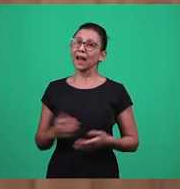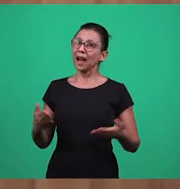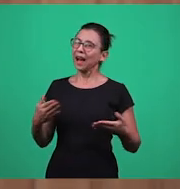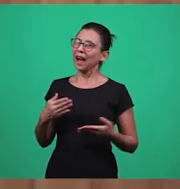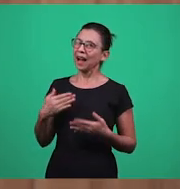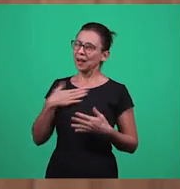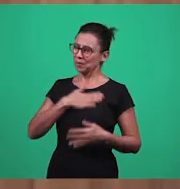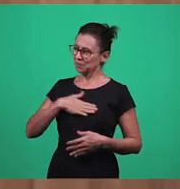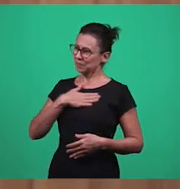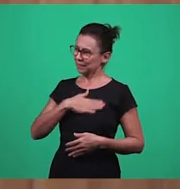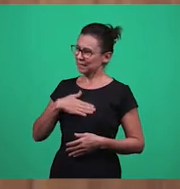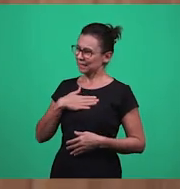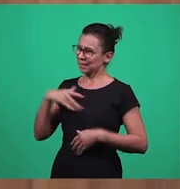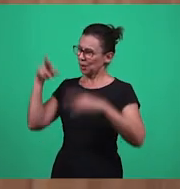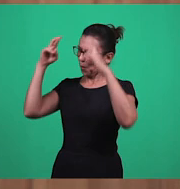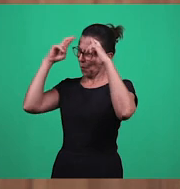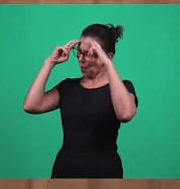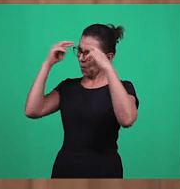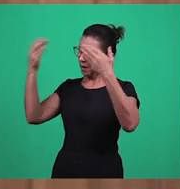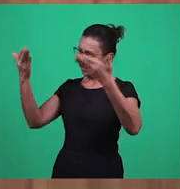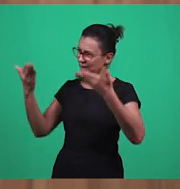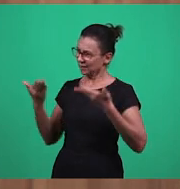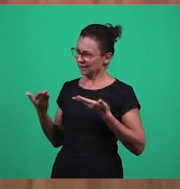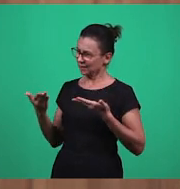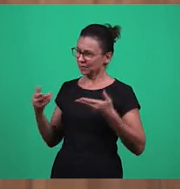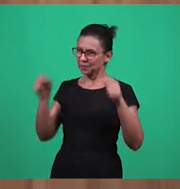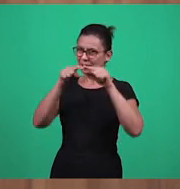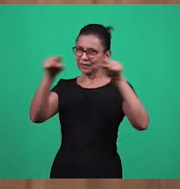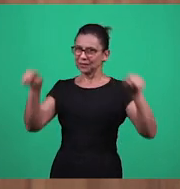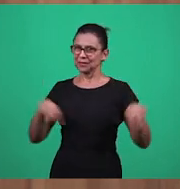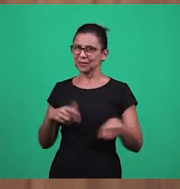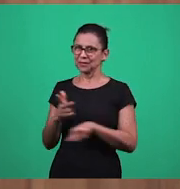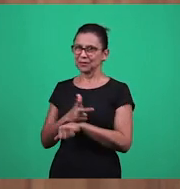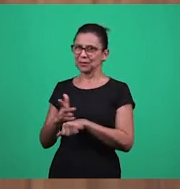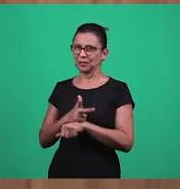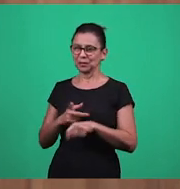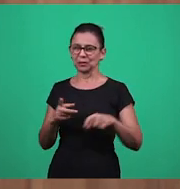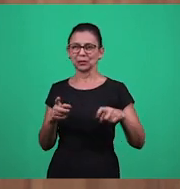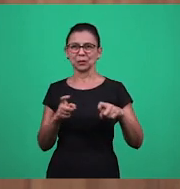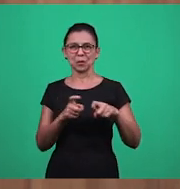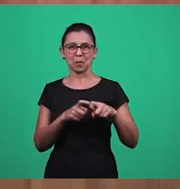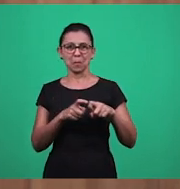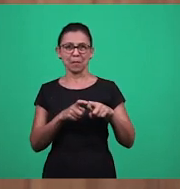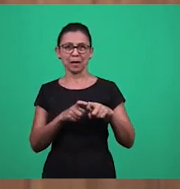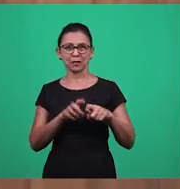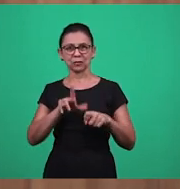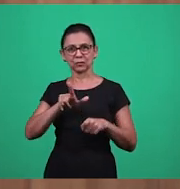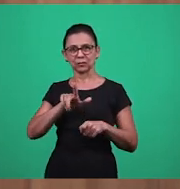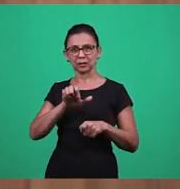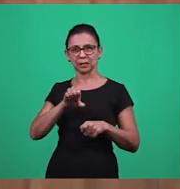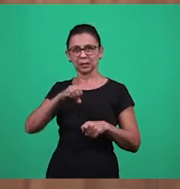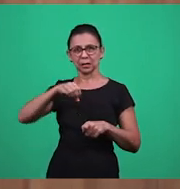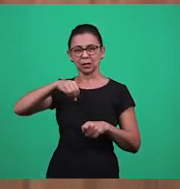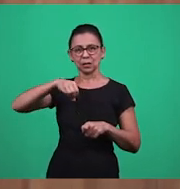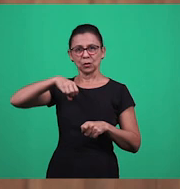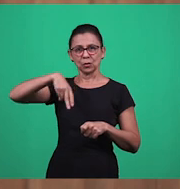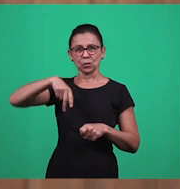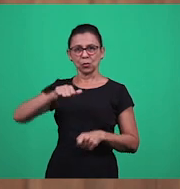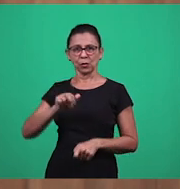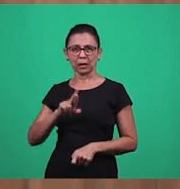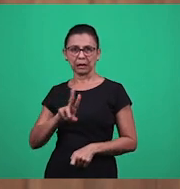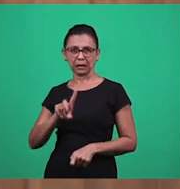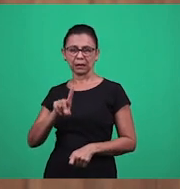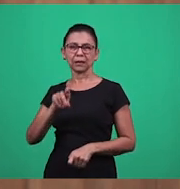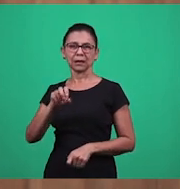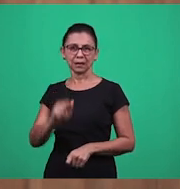Nós estamos tendo a honra de receber aqui nos nossos estúdios hoje o Dr. Leonardo Arantes, e que vai nos falar um